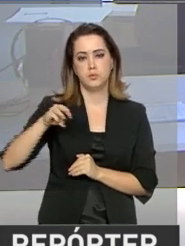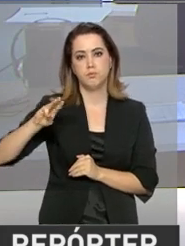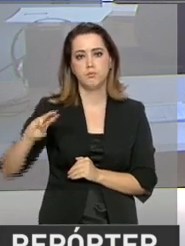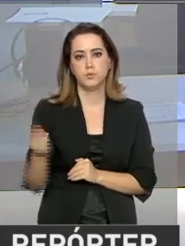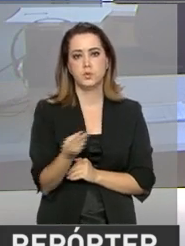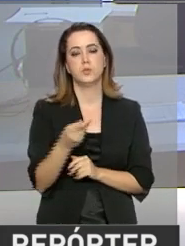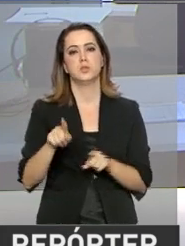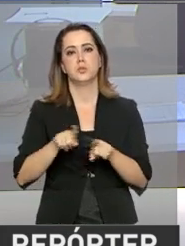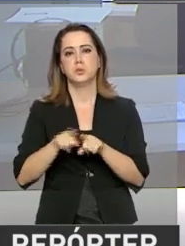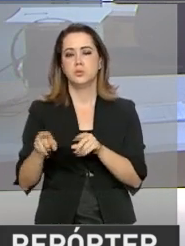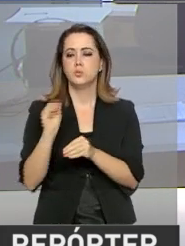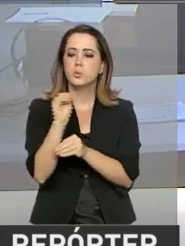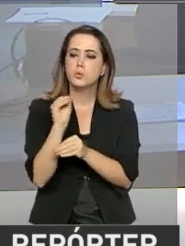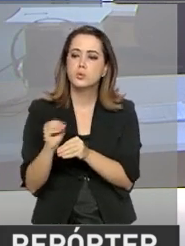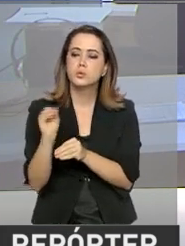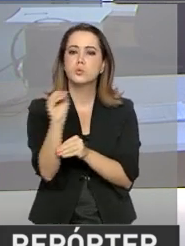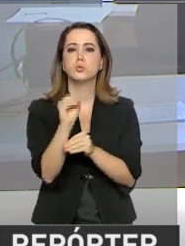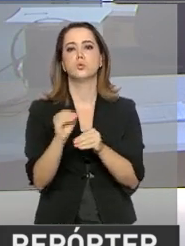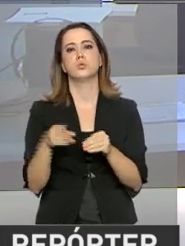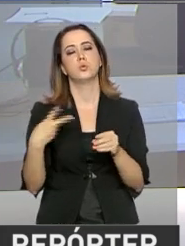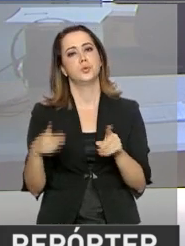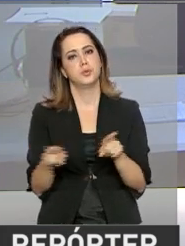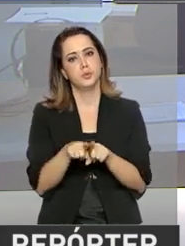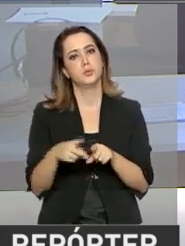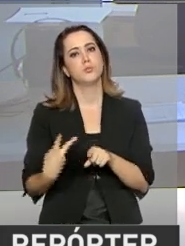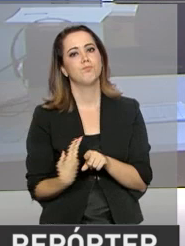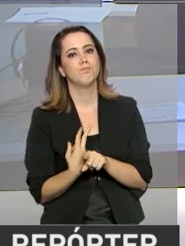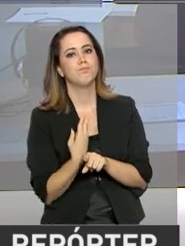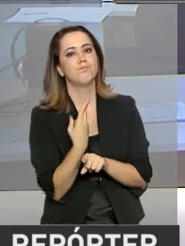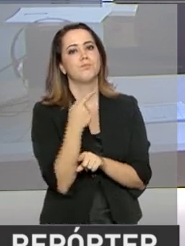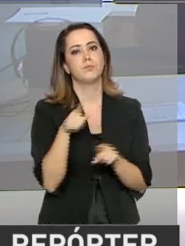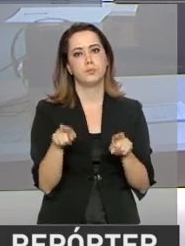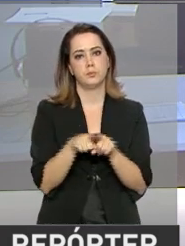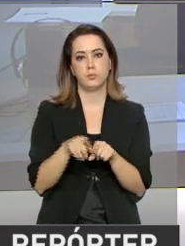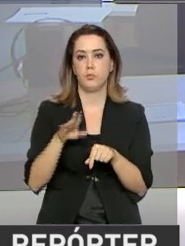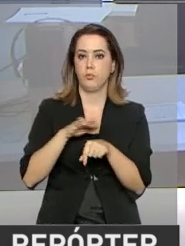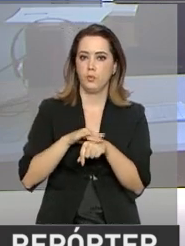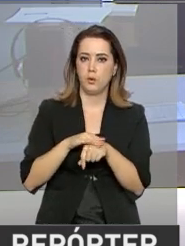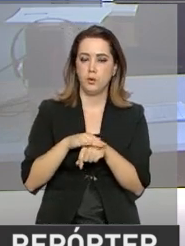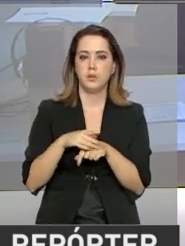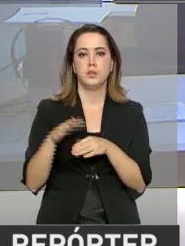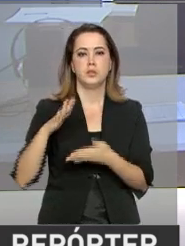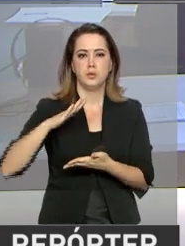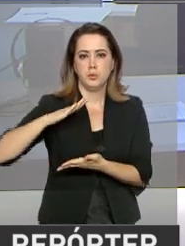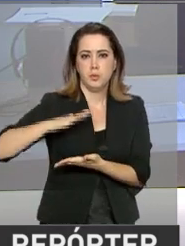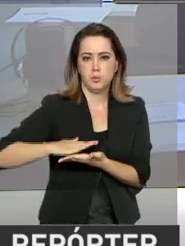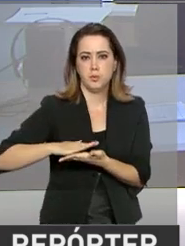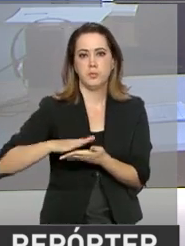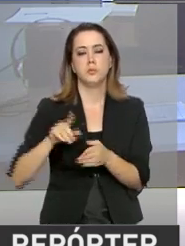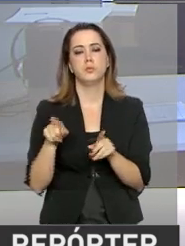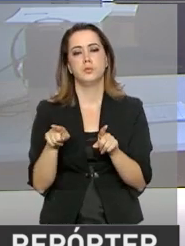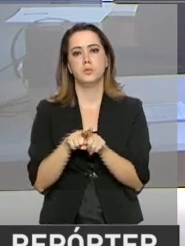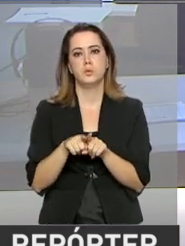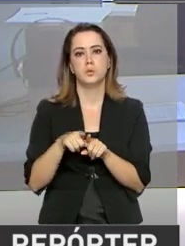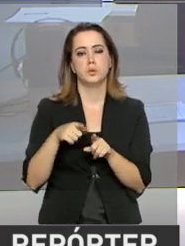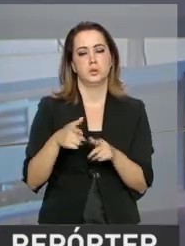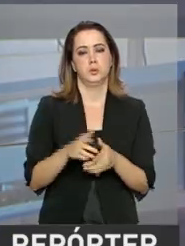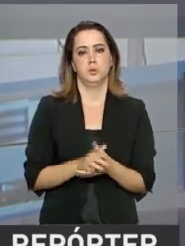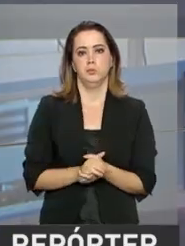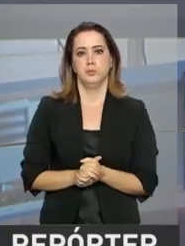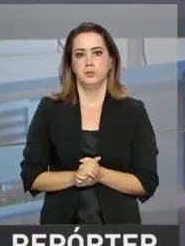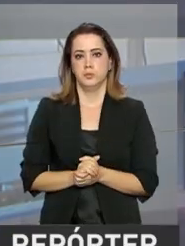radioterapia quimioterapia e cirurgias oncológicas além de exames preventivos de mamografia e Papa